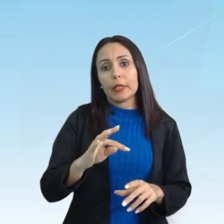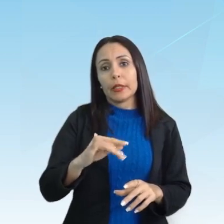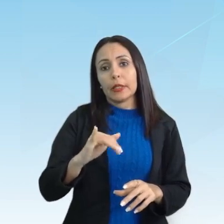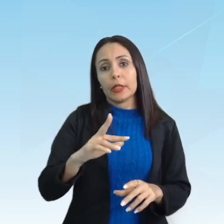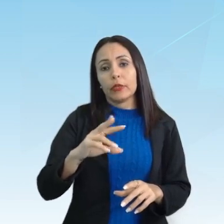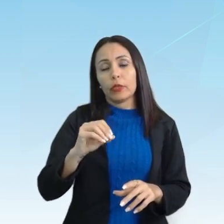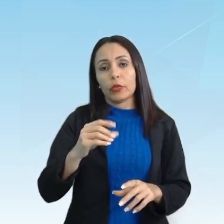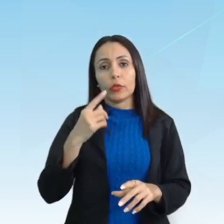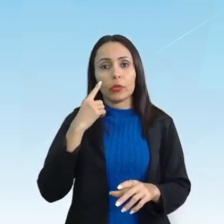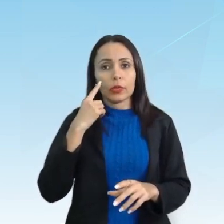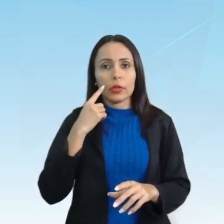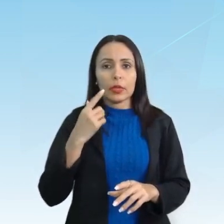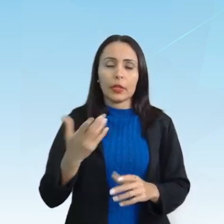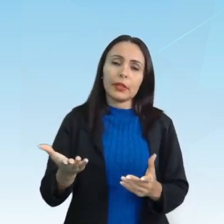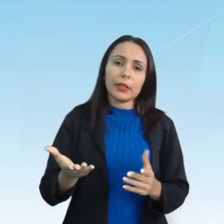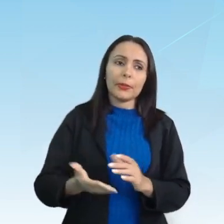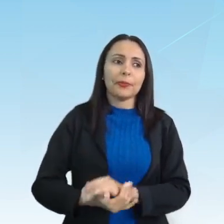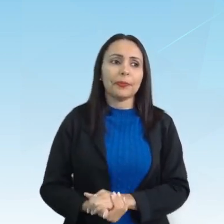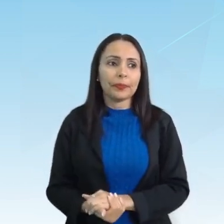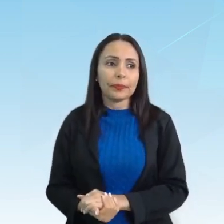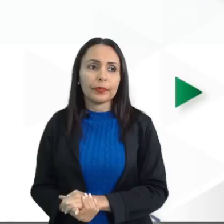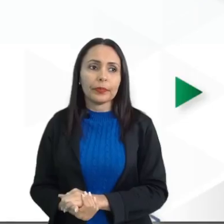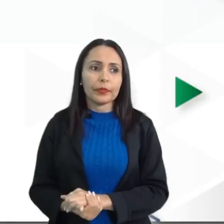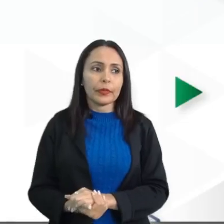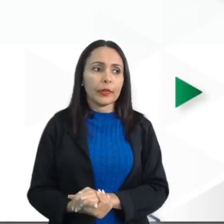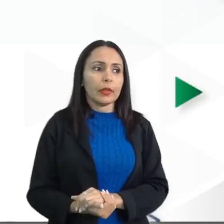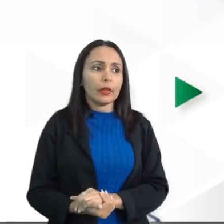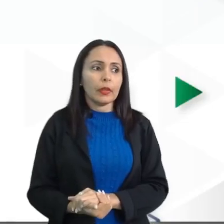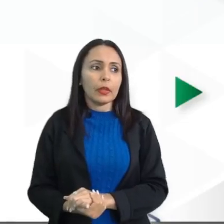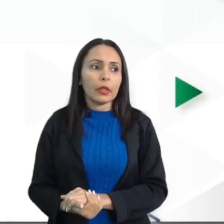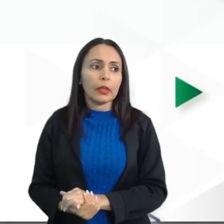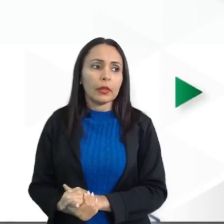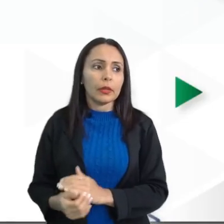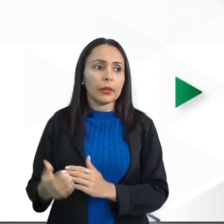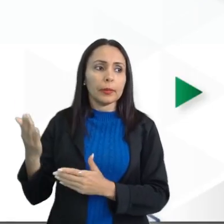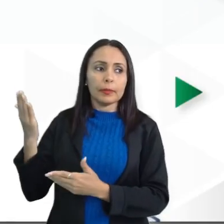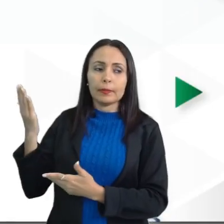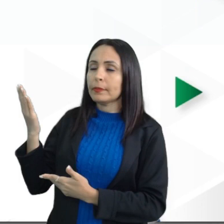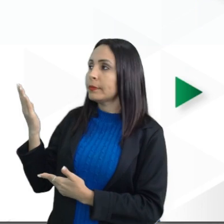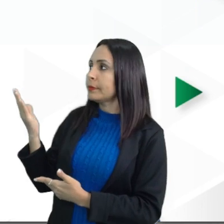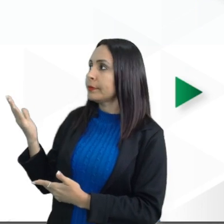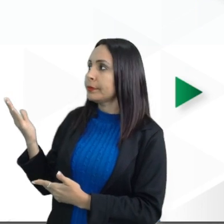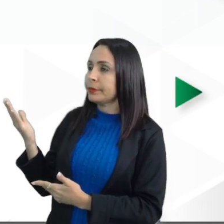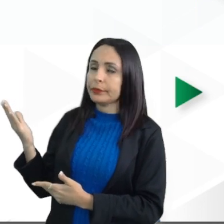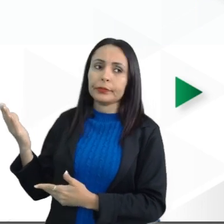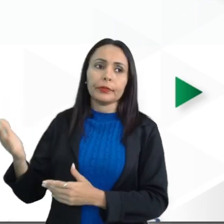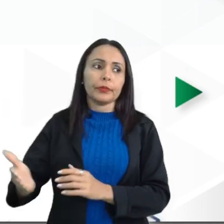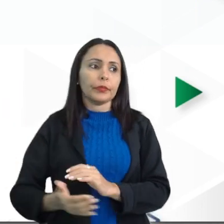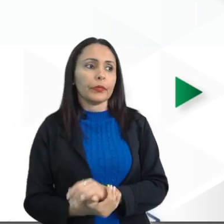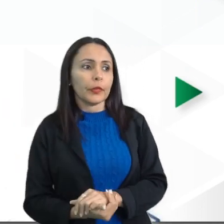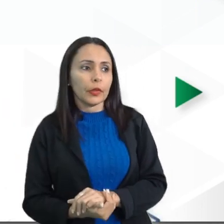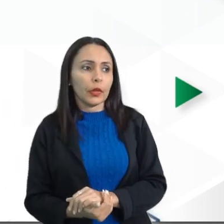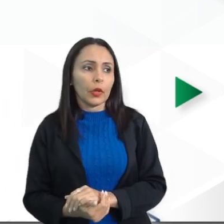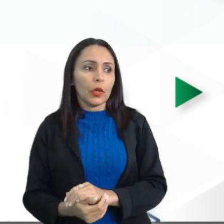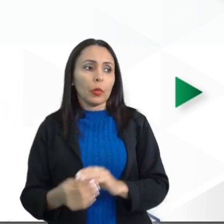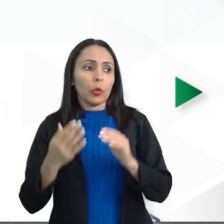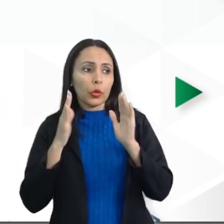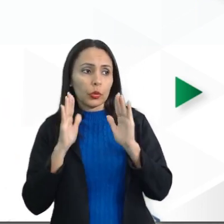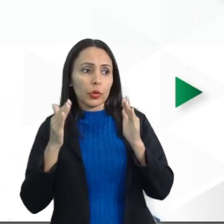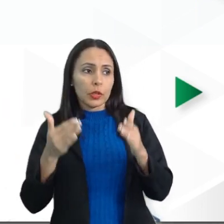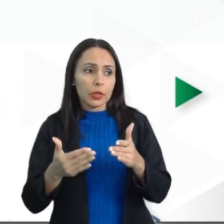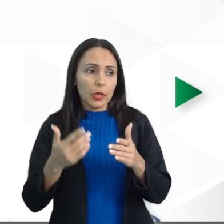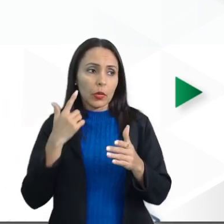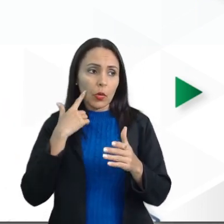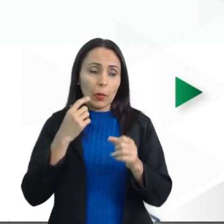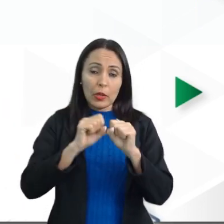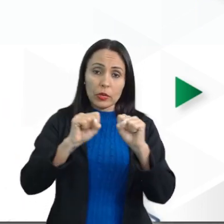objeto, que nós veremos. Na tela, nós temos aqui a seguinte questão. Por intuição ou pelo estudo sistemático?